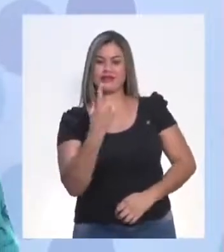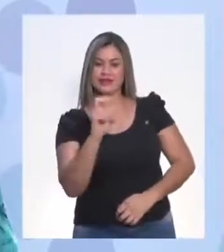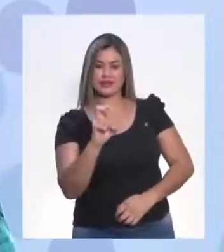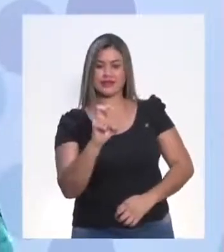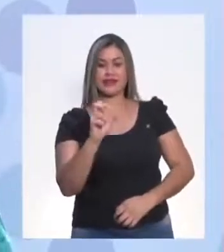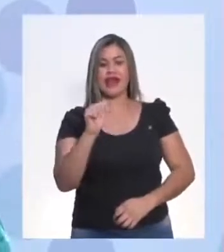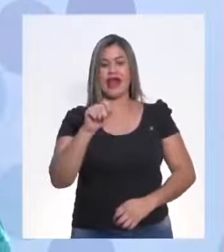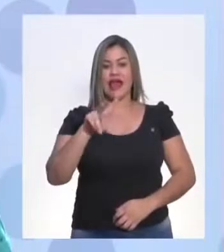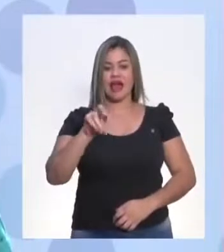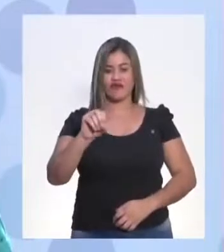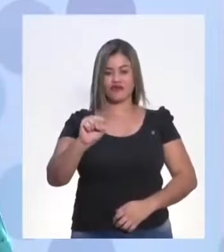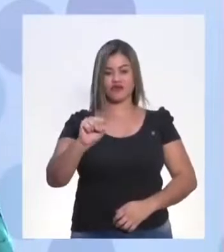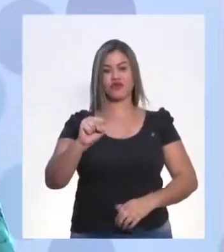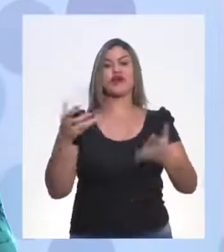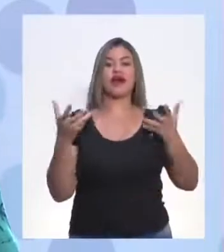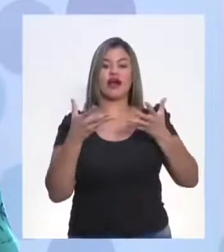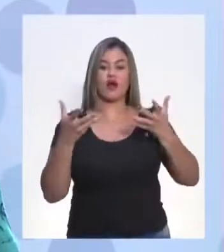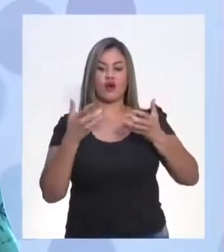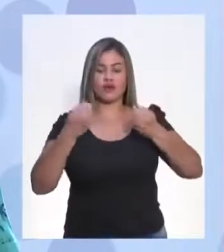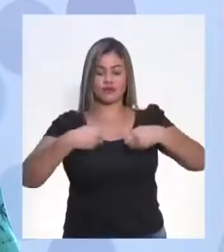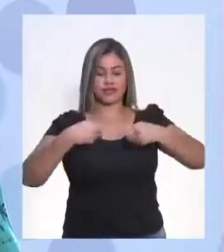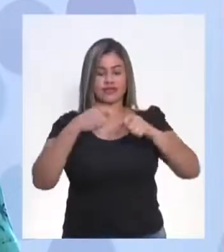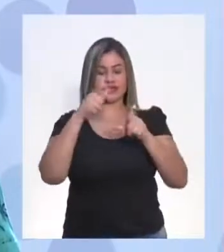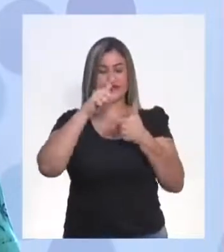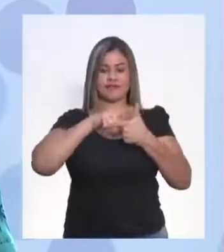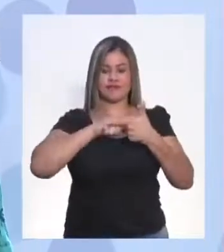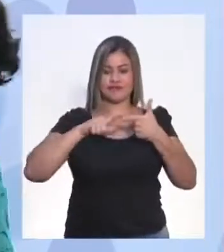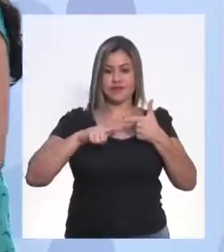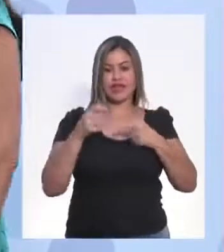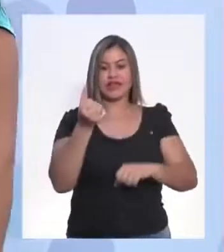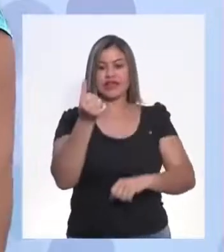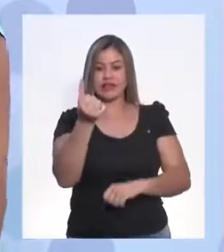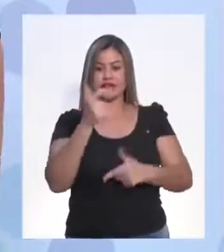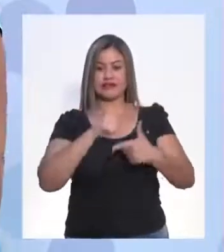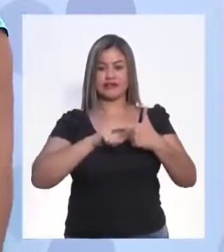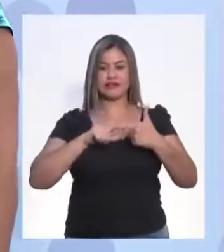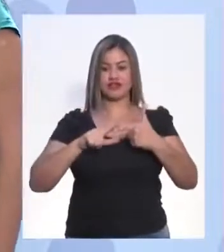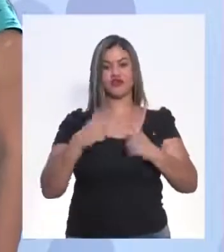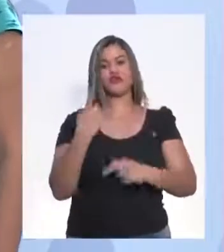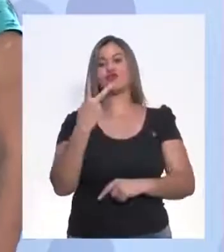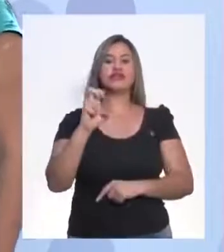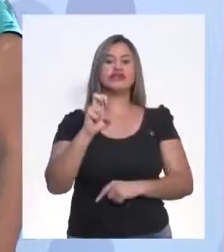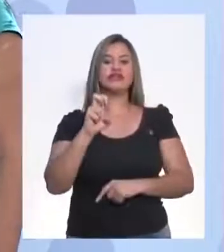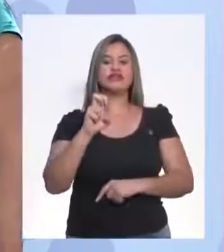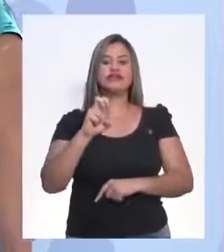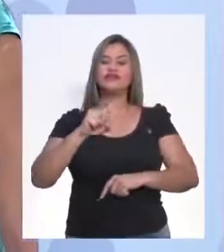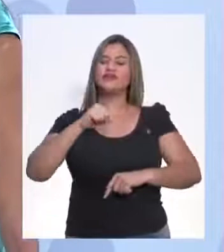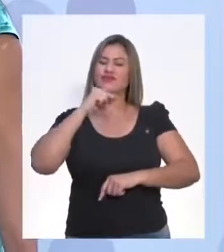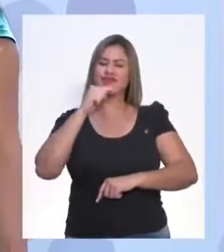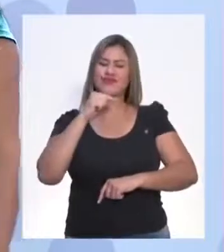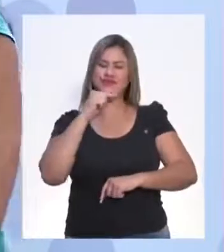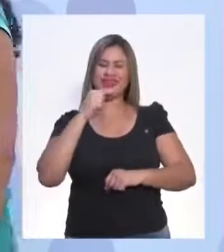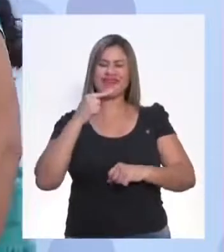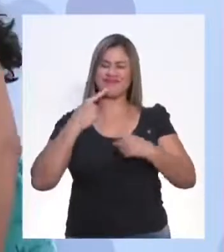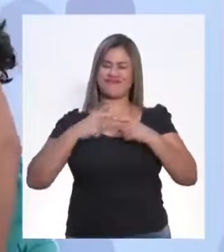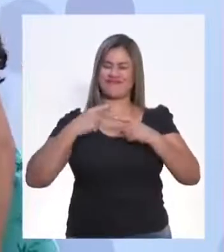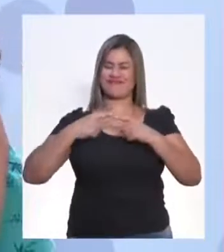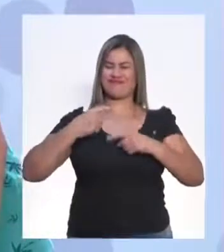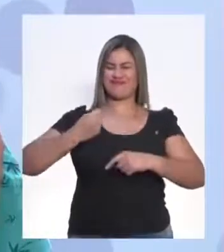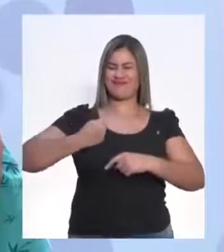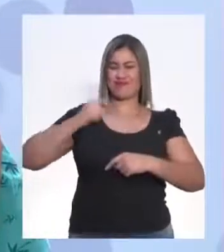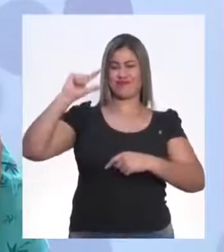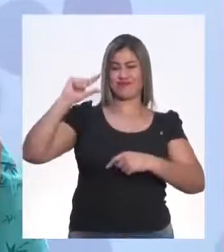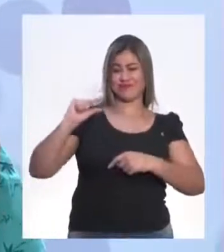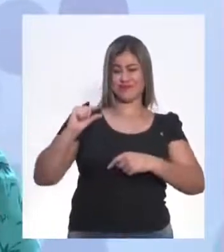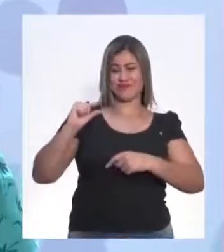lá. 6 dividido por 15. Não dá para dividir, porque é pequeno. Então, eu